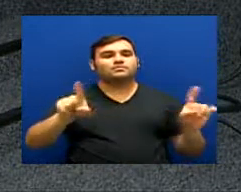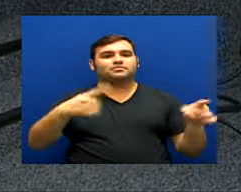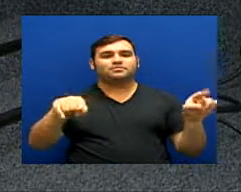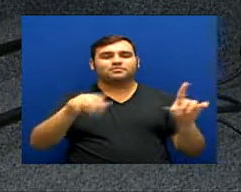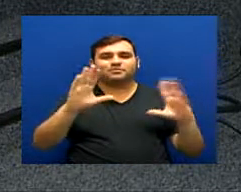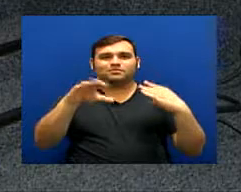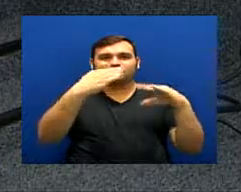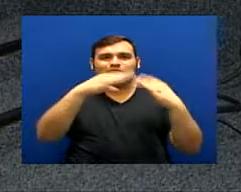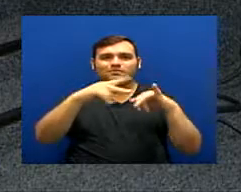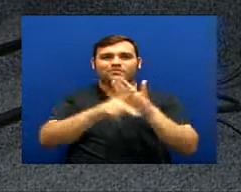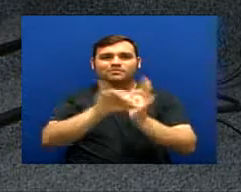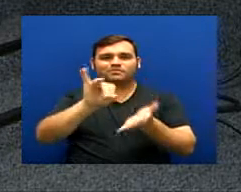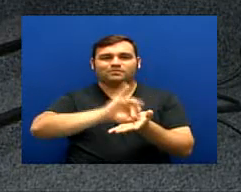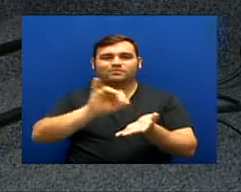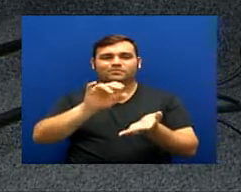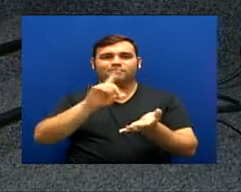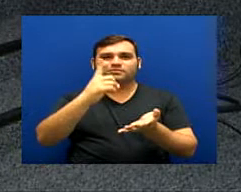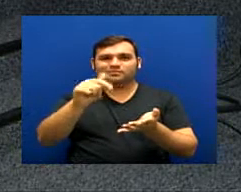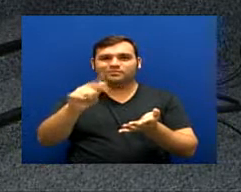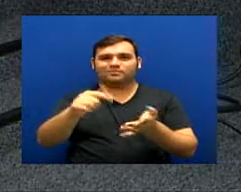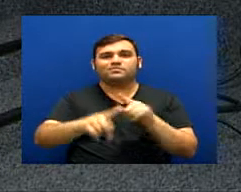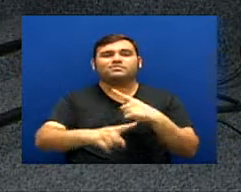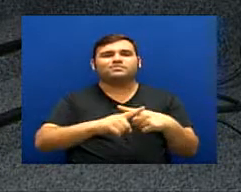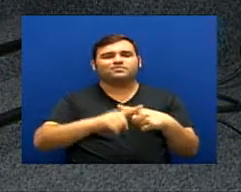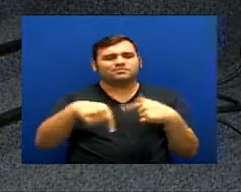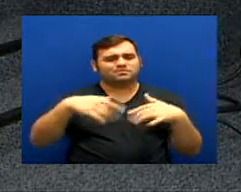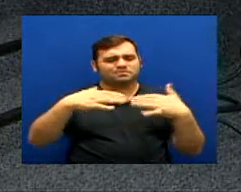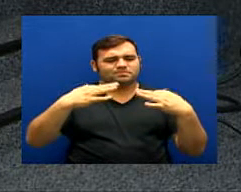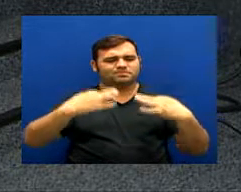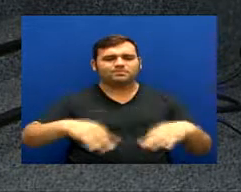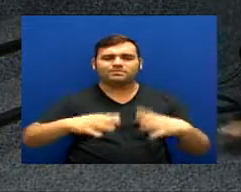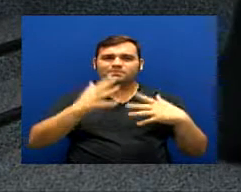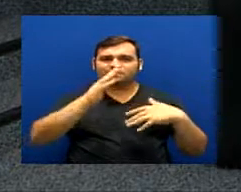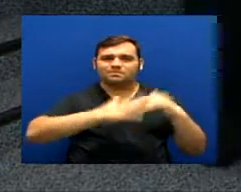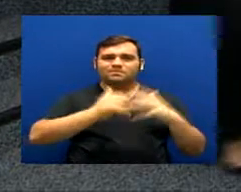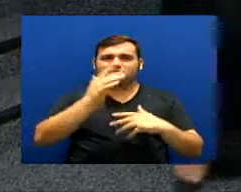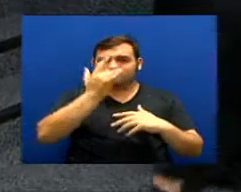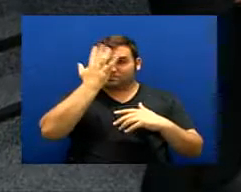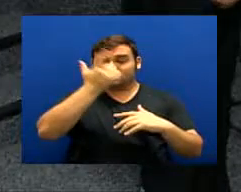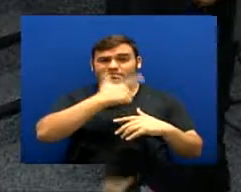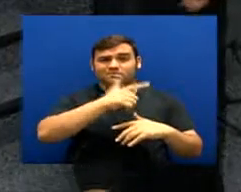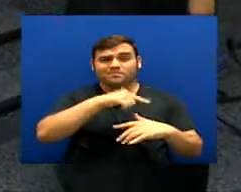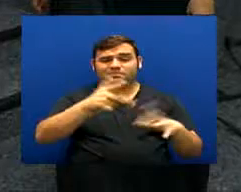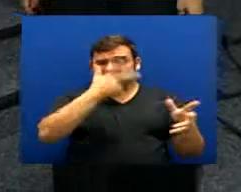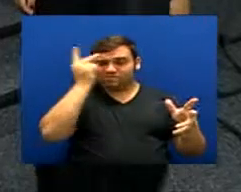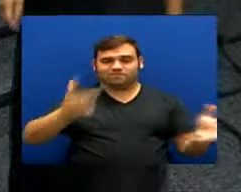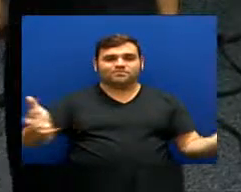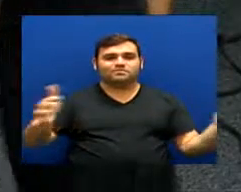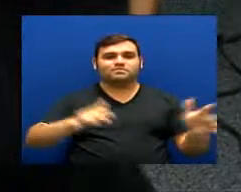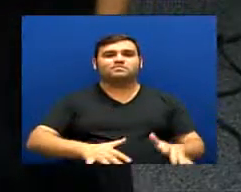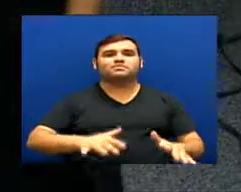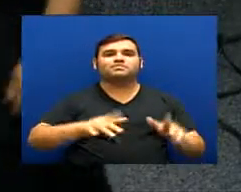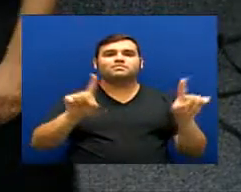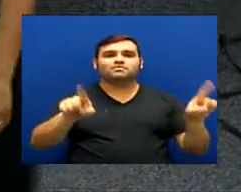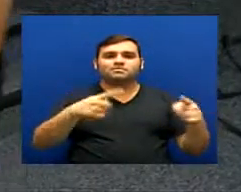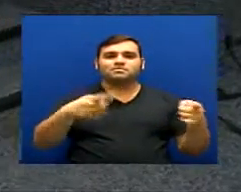Muito bem, nós vamos iniciar. Vem aqui meu digno representante aqui